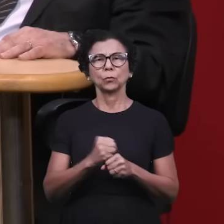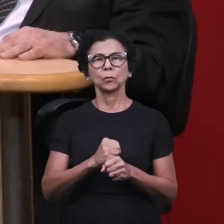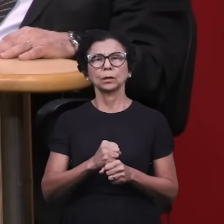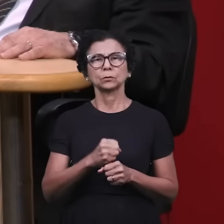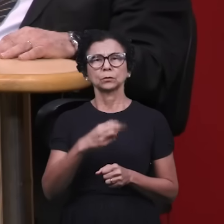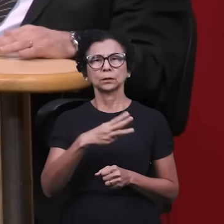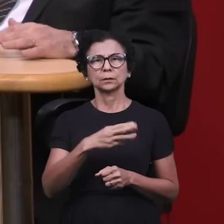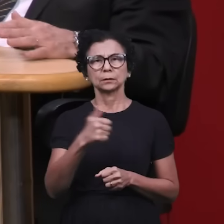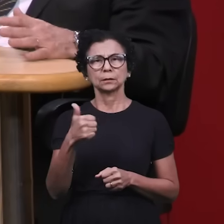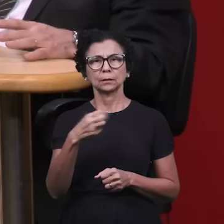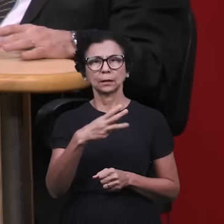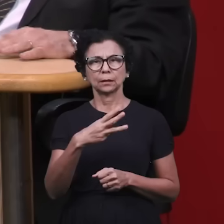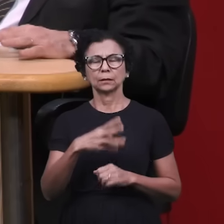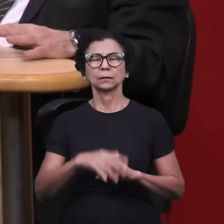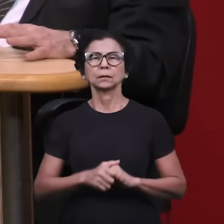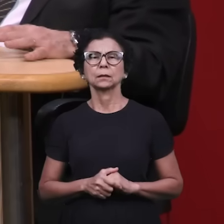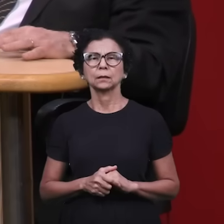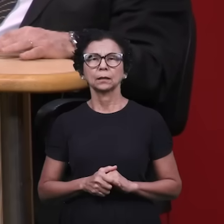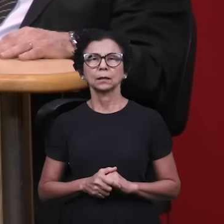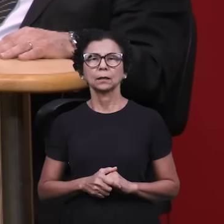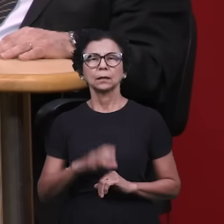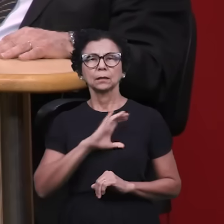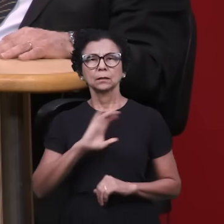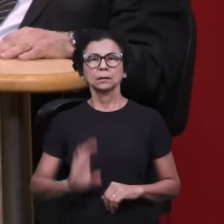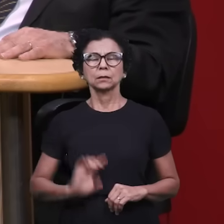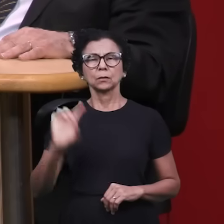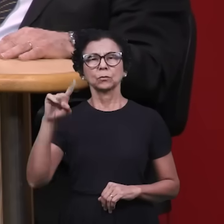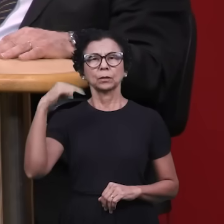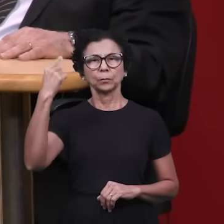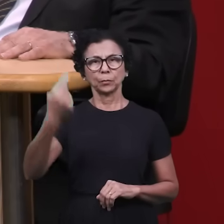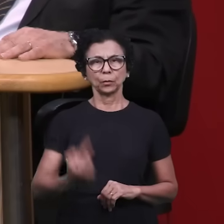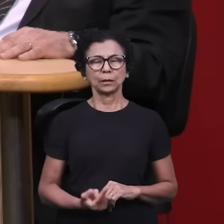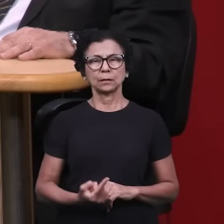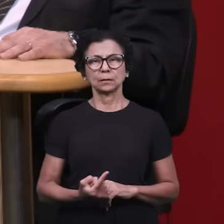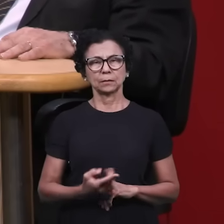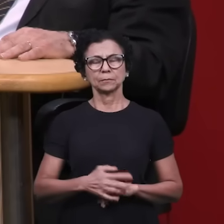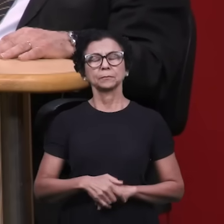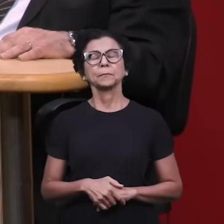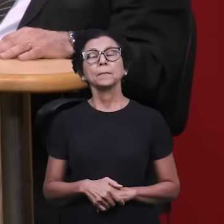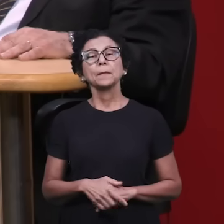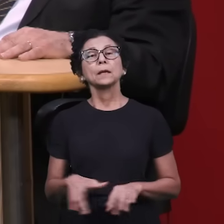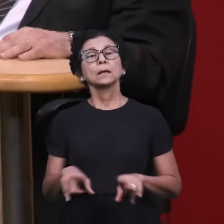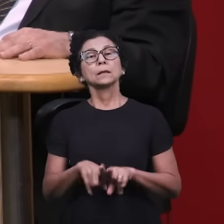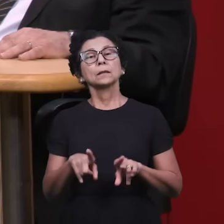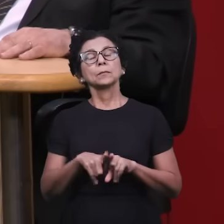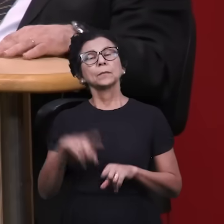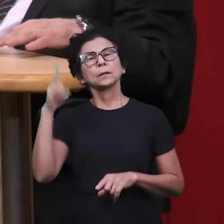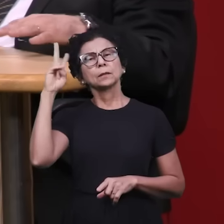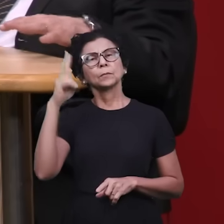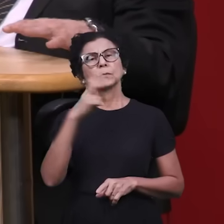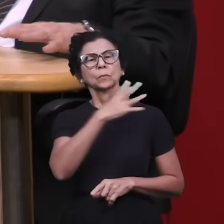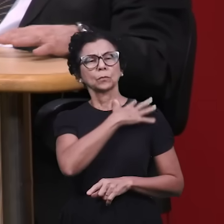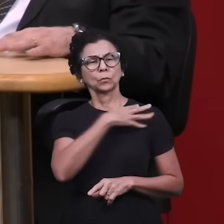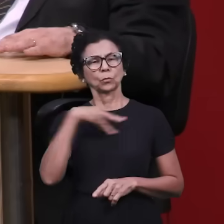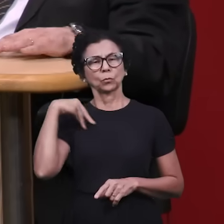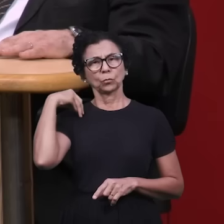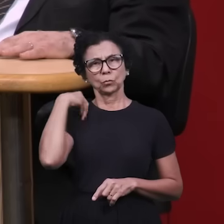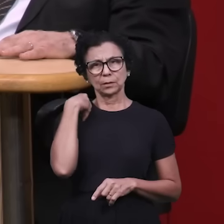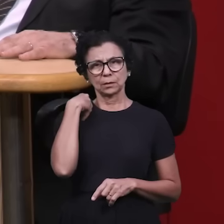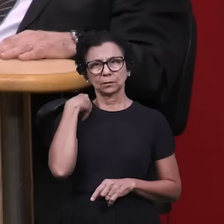313 depois de Cristo, no Edito de Milão. E nós queremos lembrar que Constantino ele